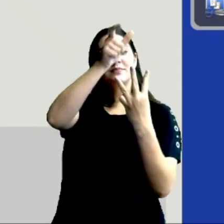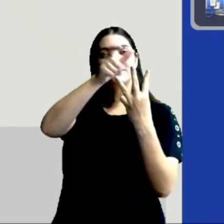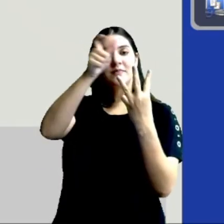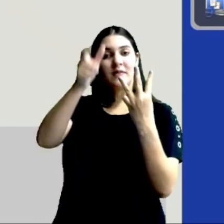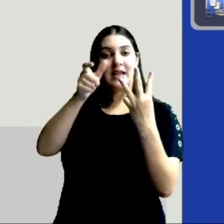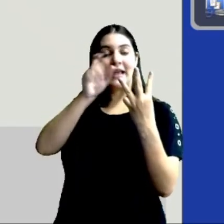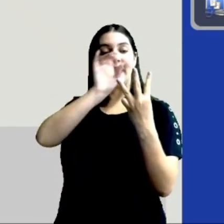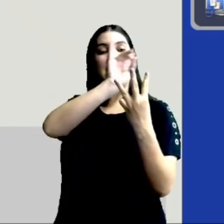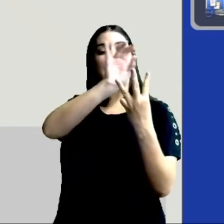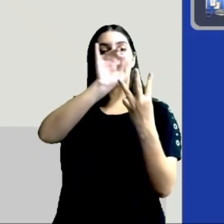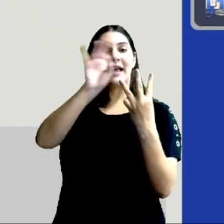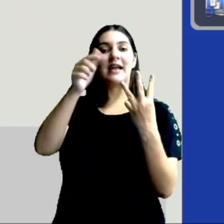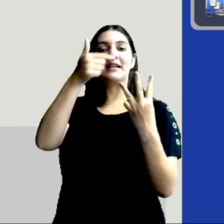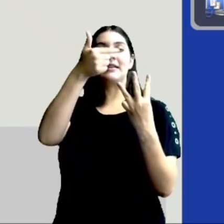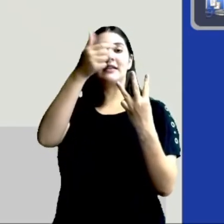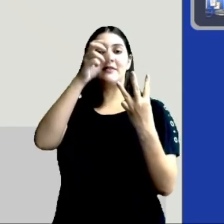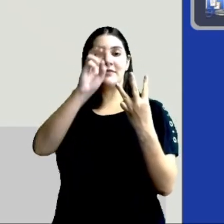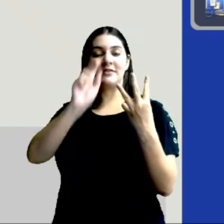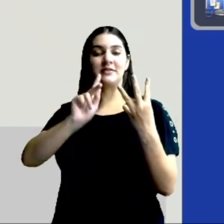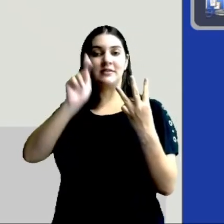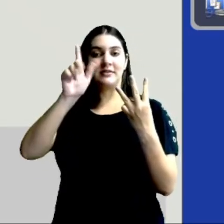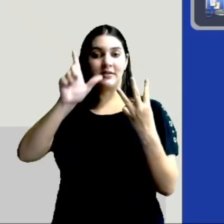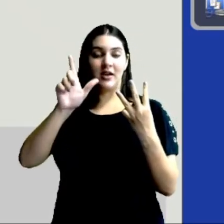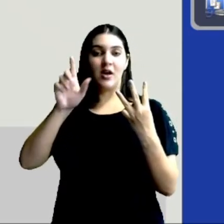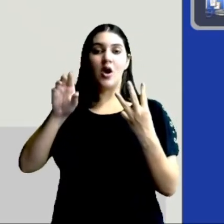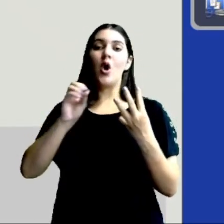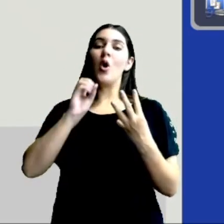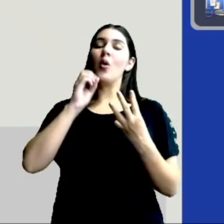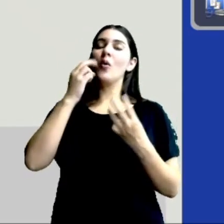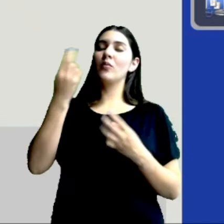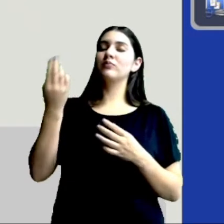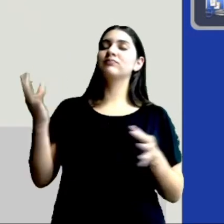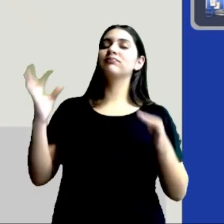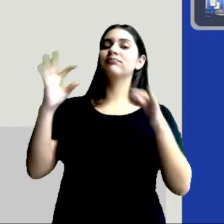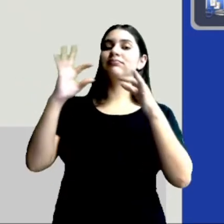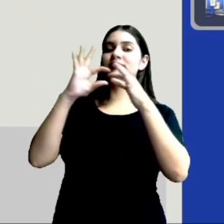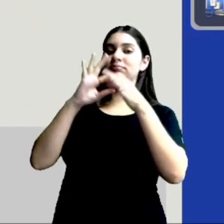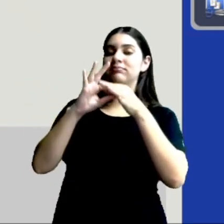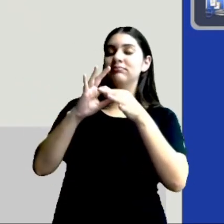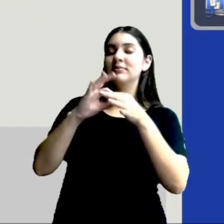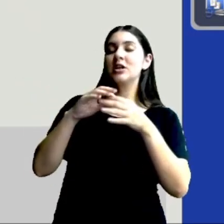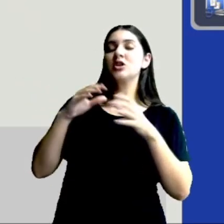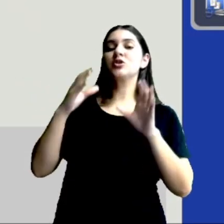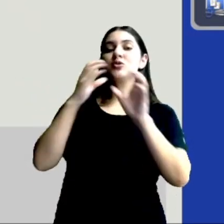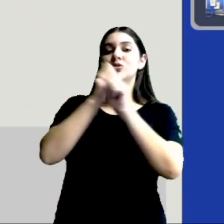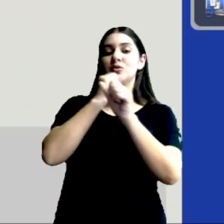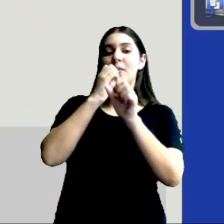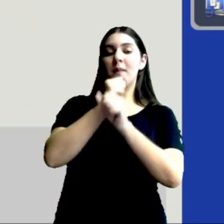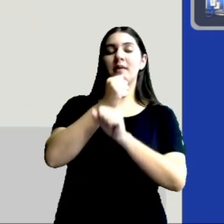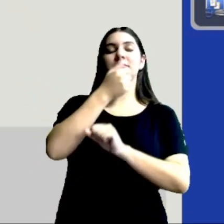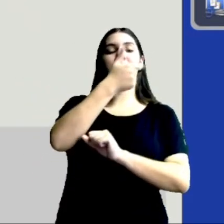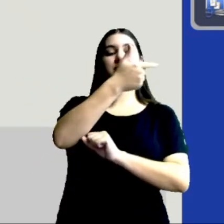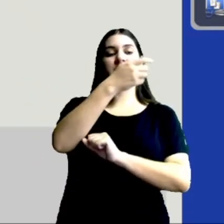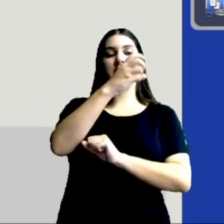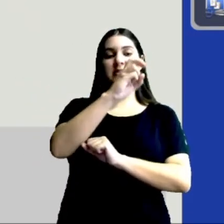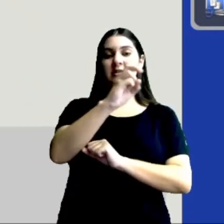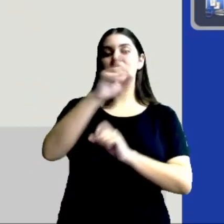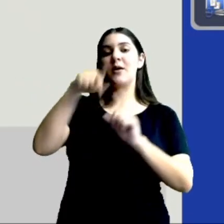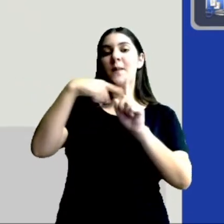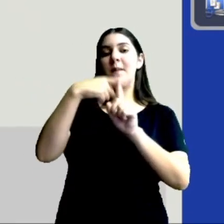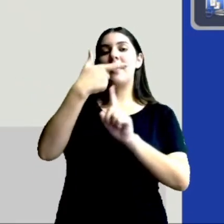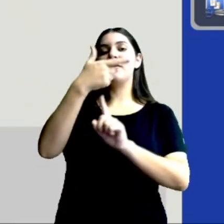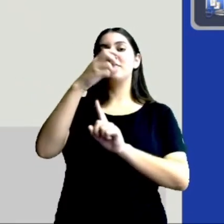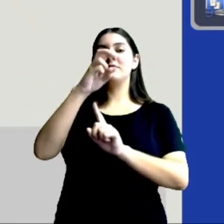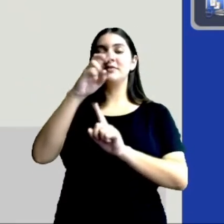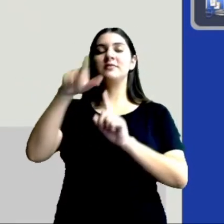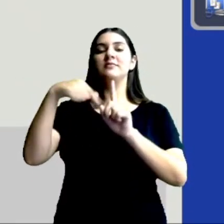de 25. Ou você associa isso somando 25 3 vezes, ou então percebendo que